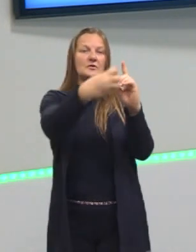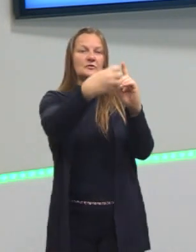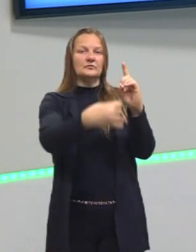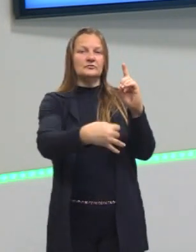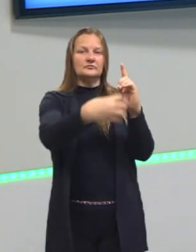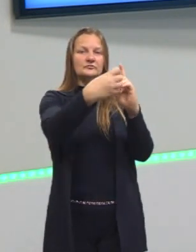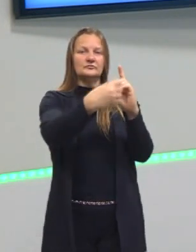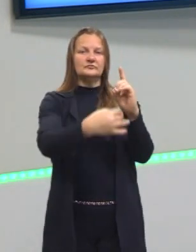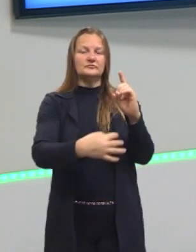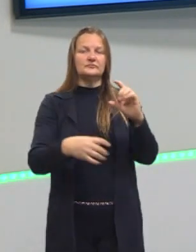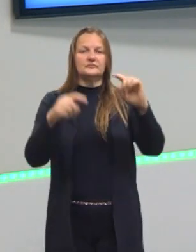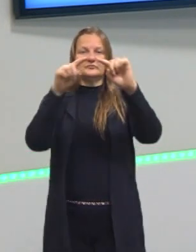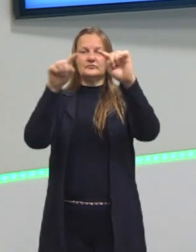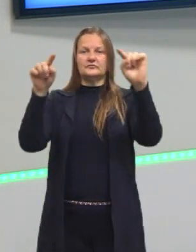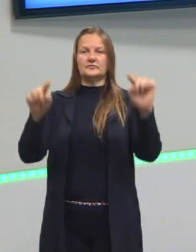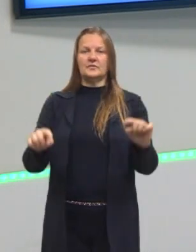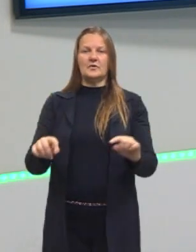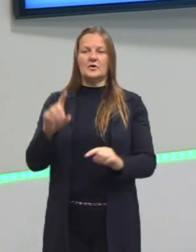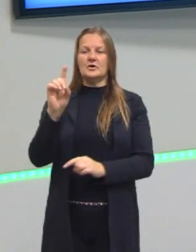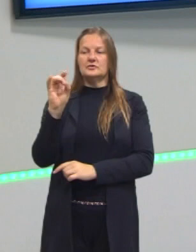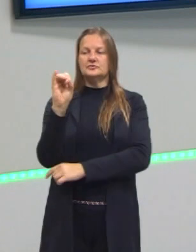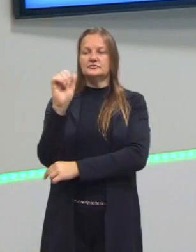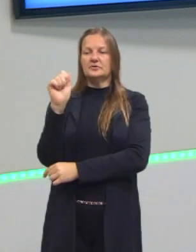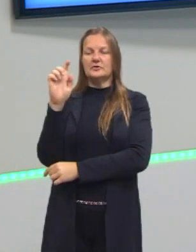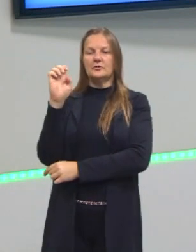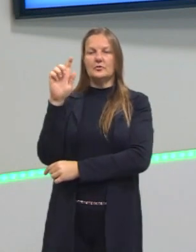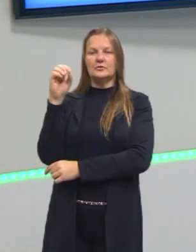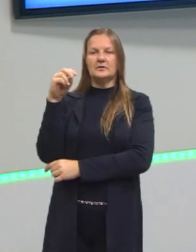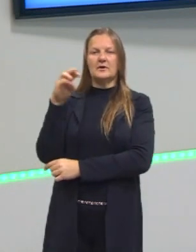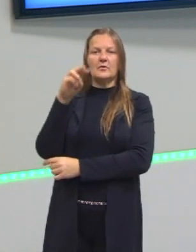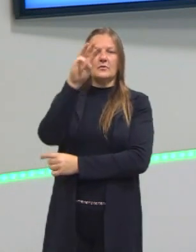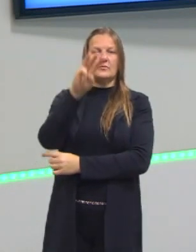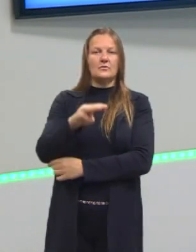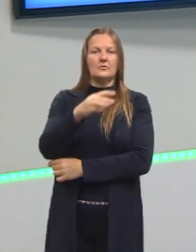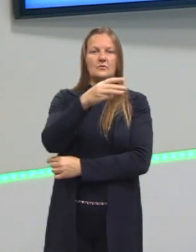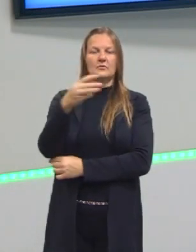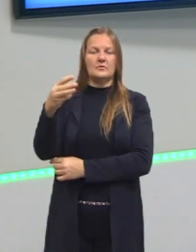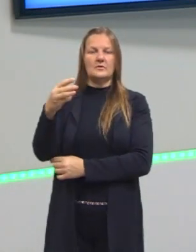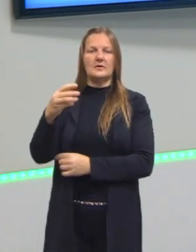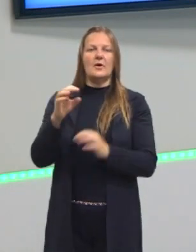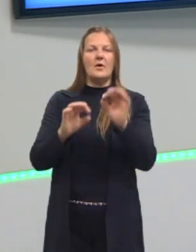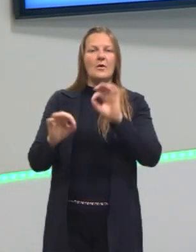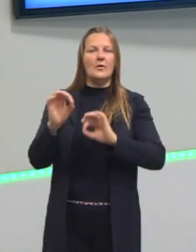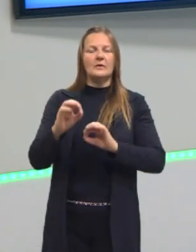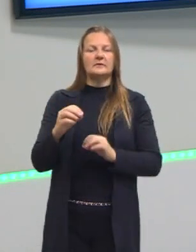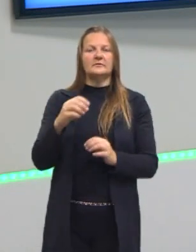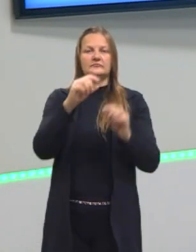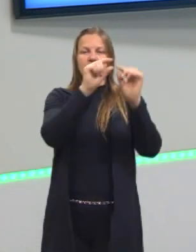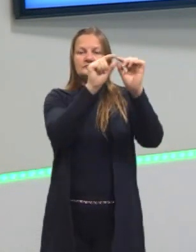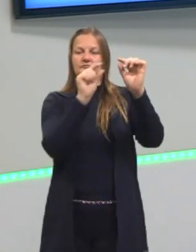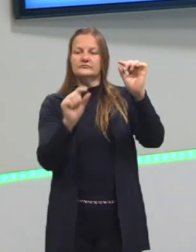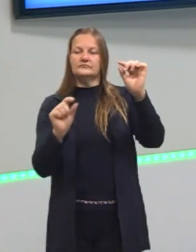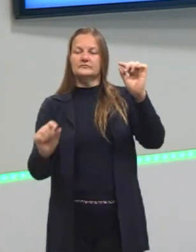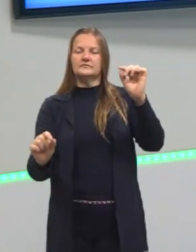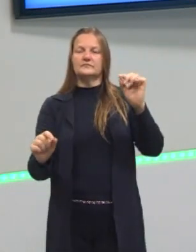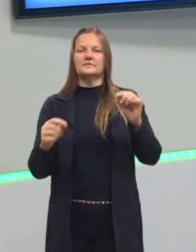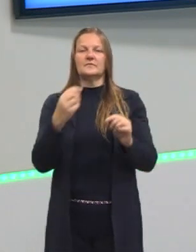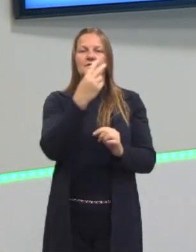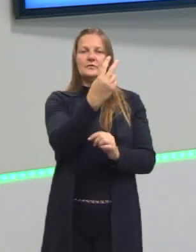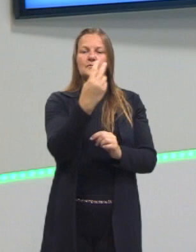matriz é uma matriz diagonal de ordem 3 e os elementos da Diagonal principal são